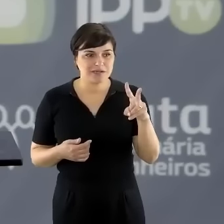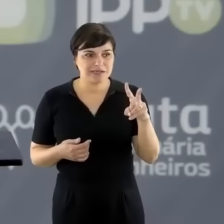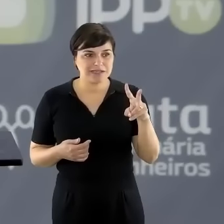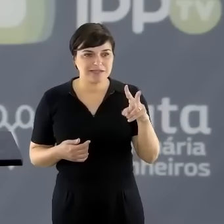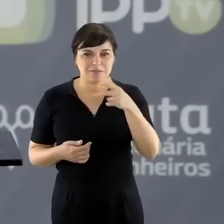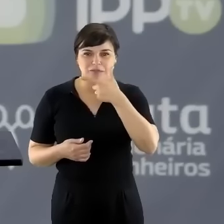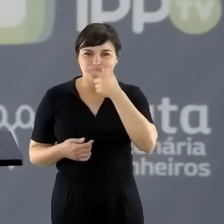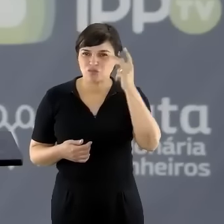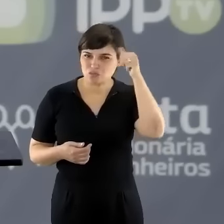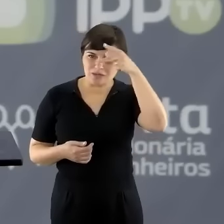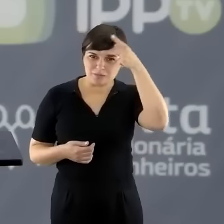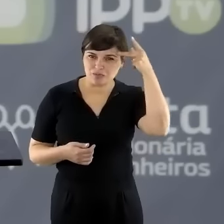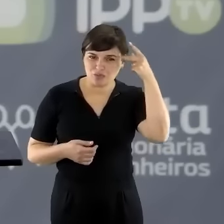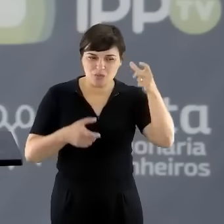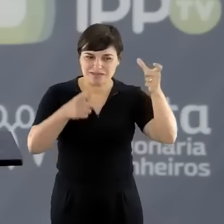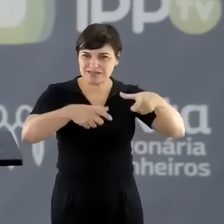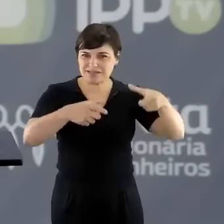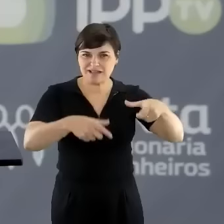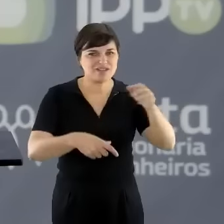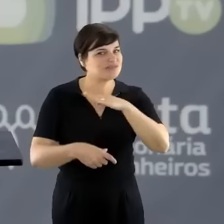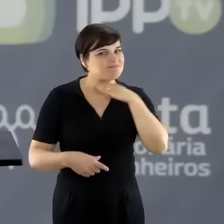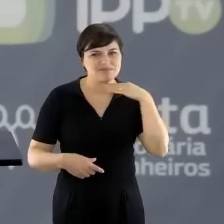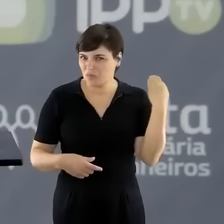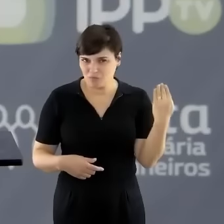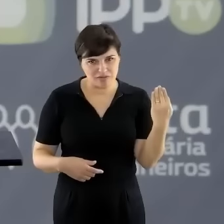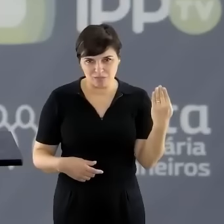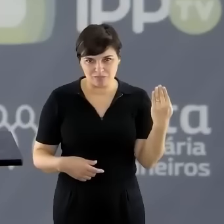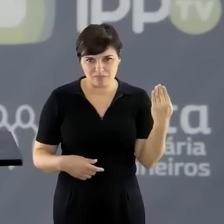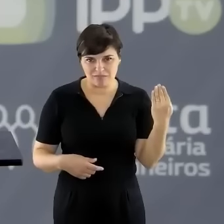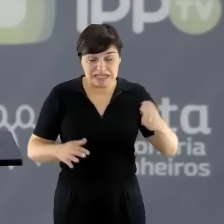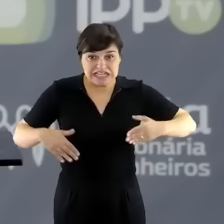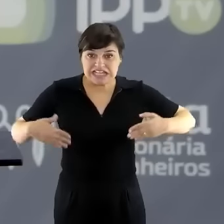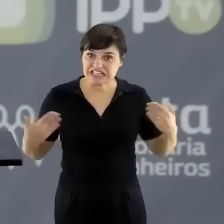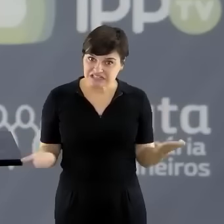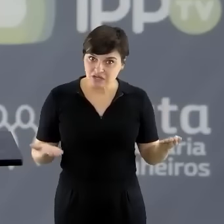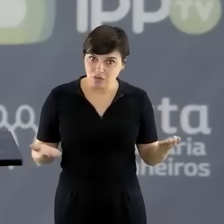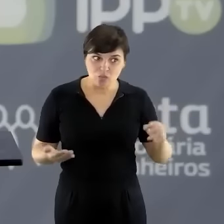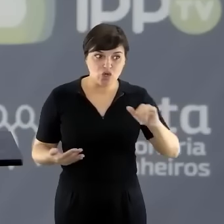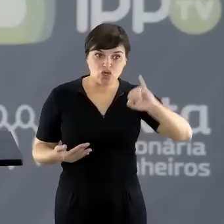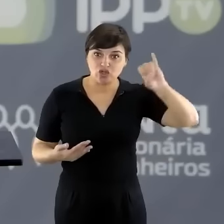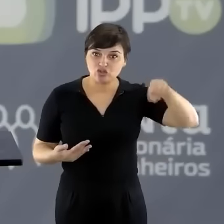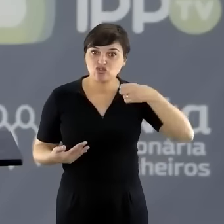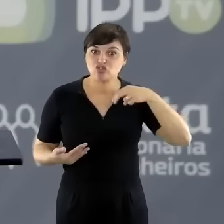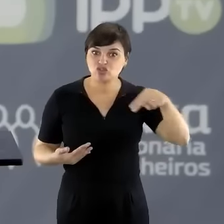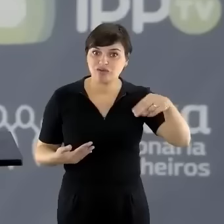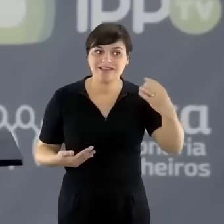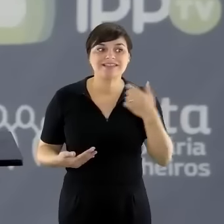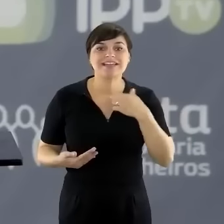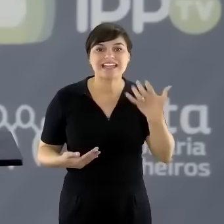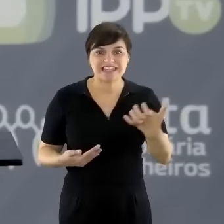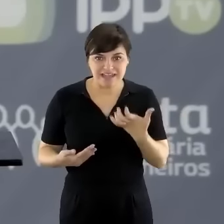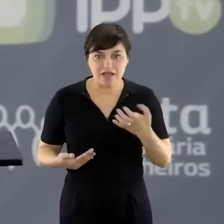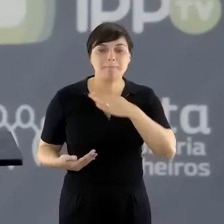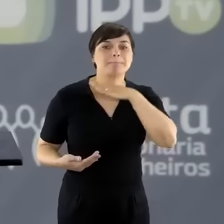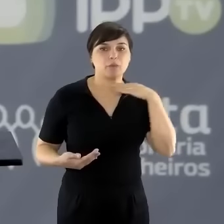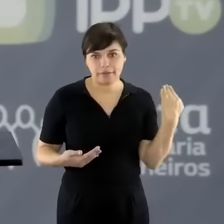morrer no capítulo 1 Jonas é o filho pródigo que quer fugir para um país